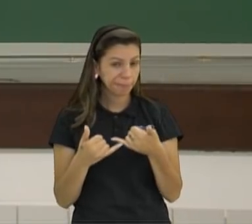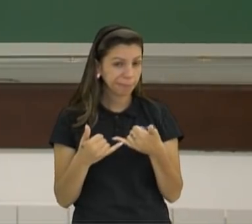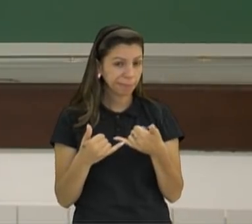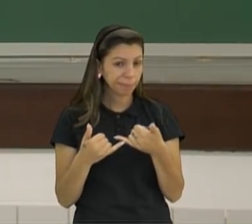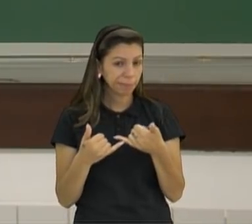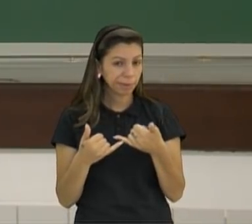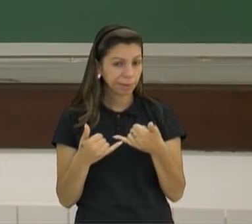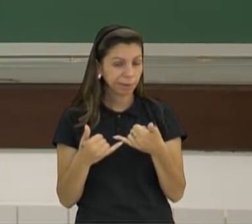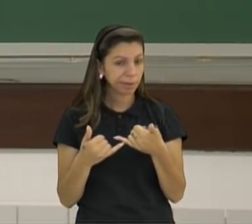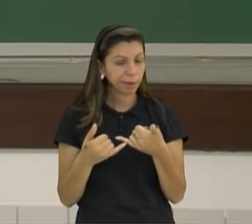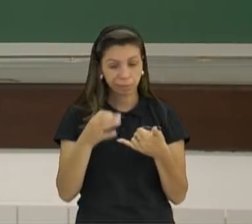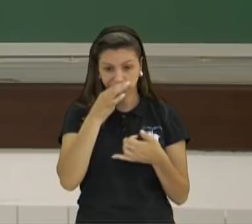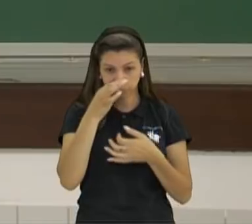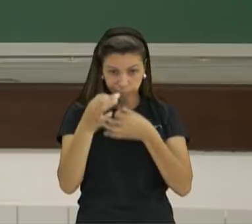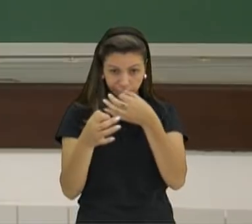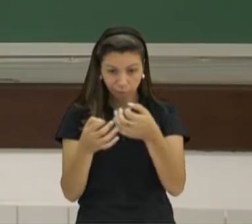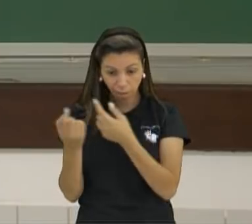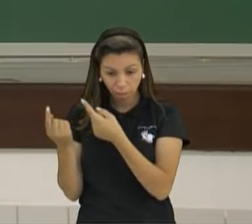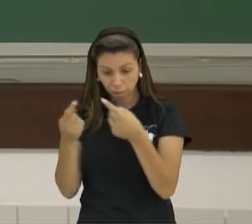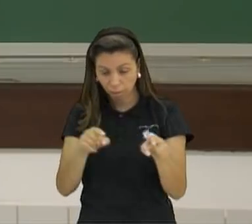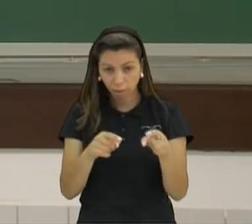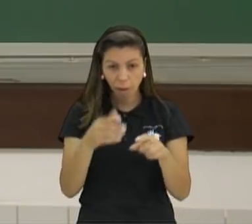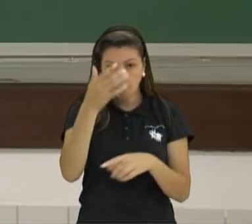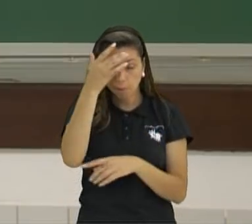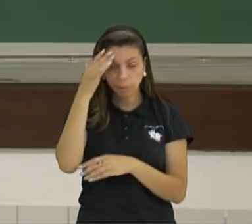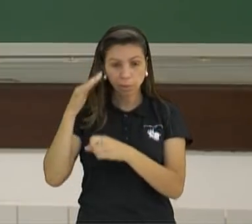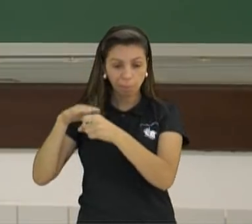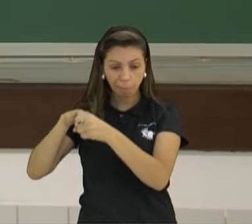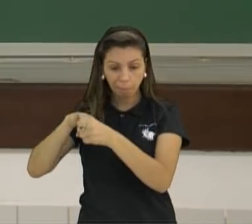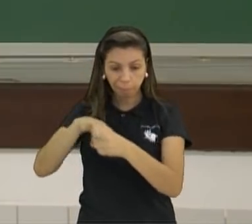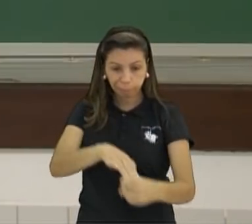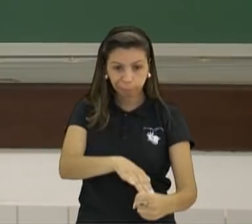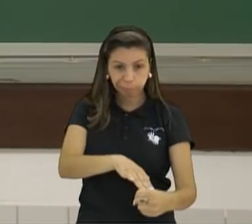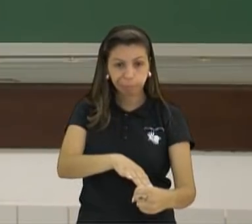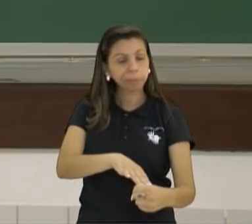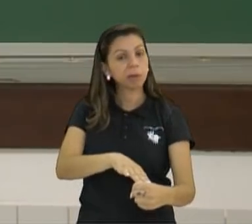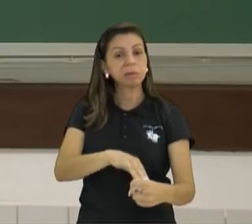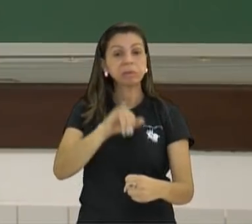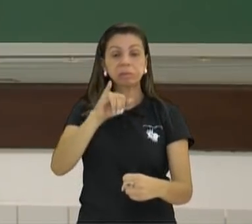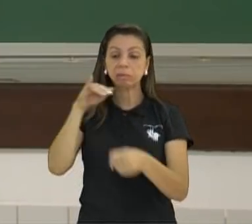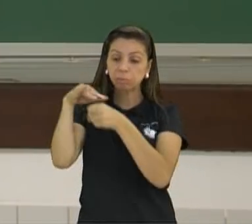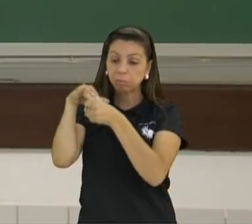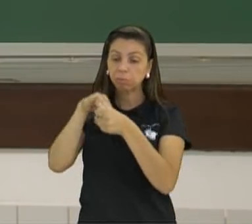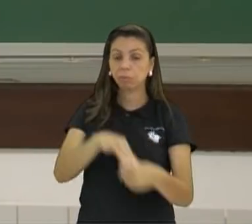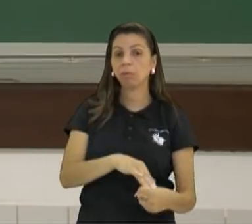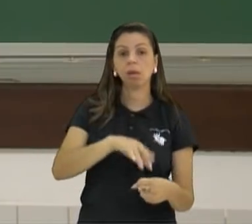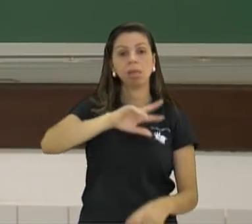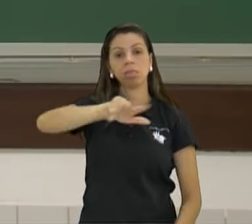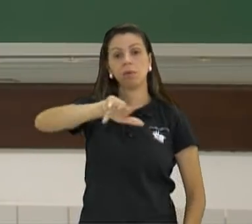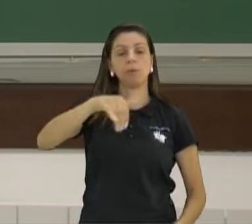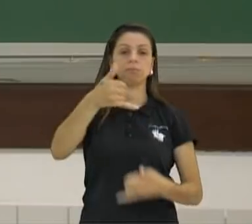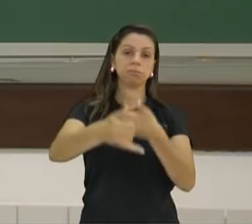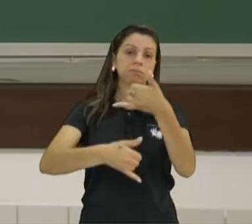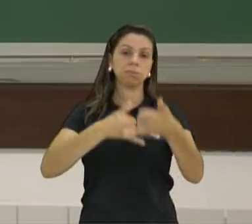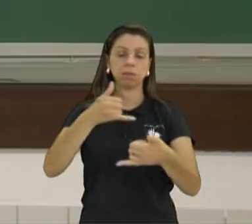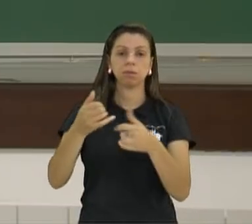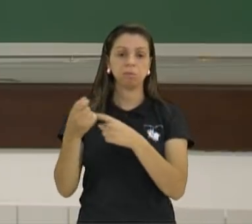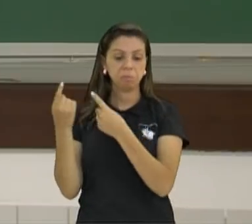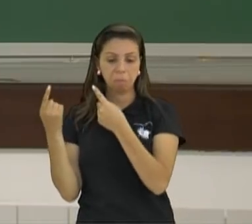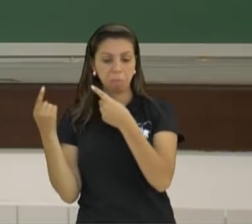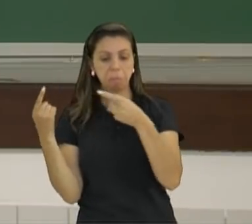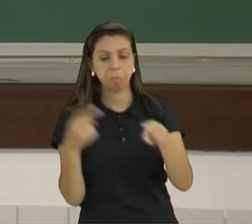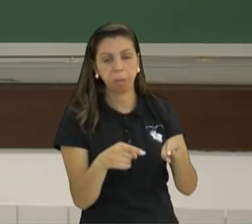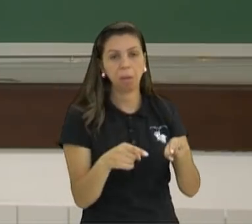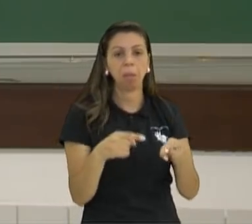alguém? Brincadeira diminui alguém? Se diminui, não é brincadeira. Se ofende, não